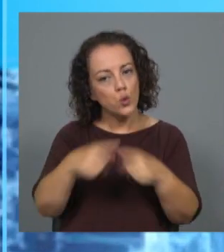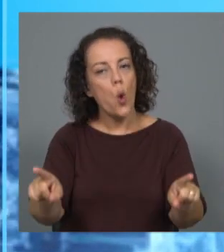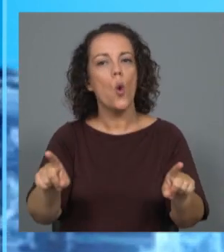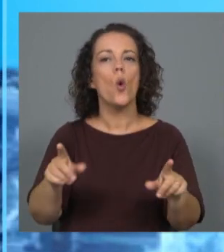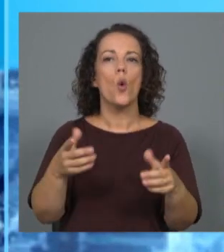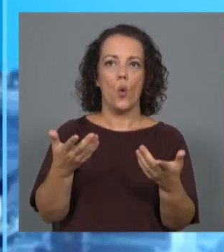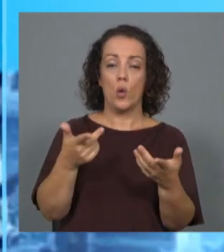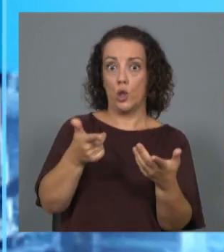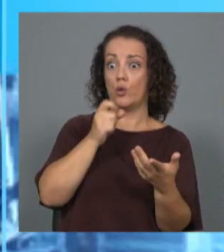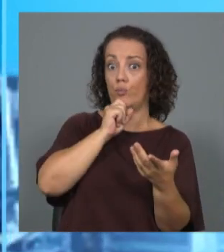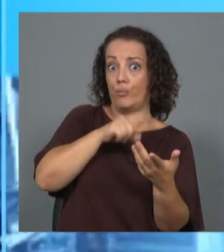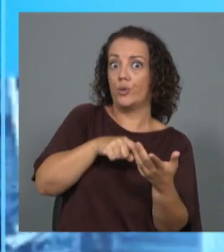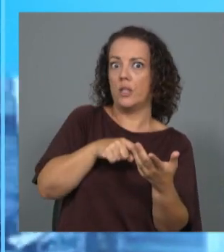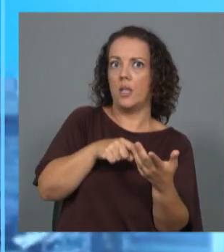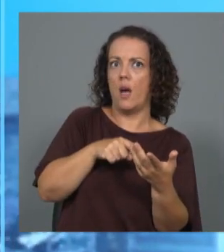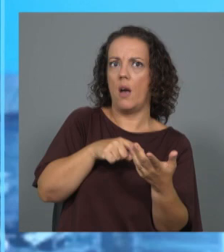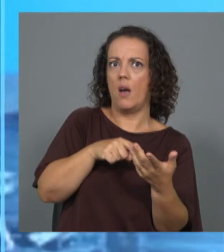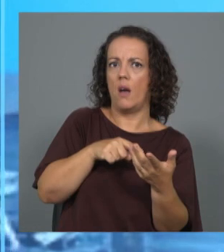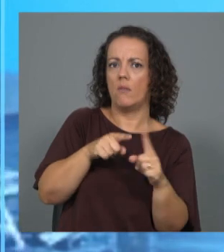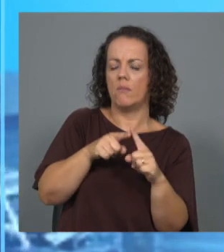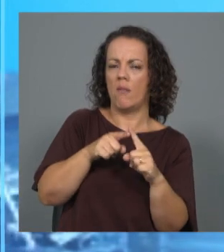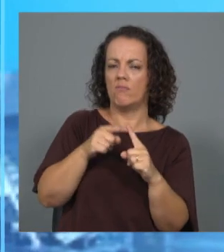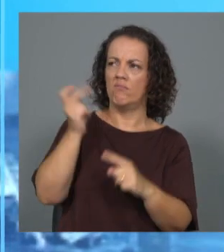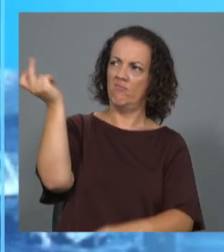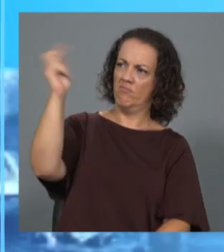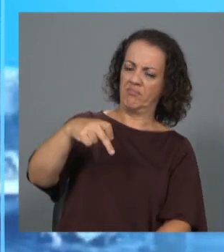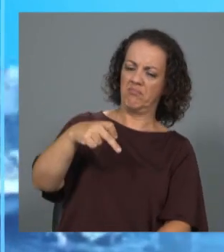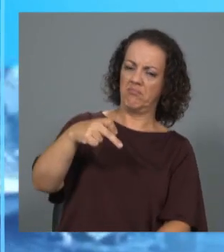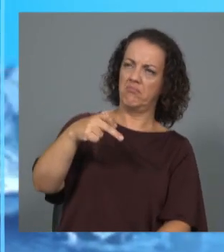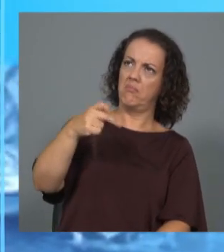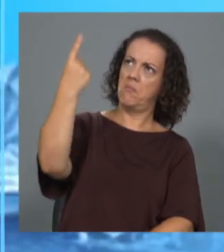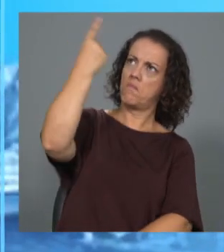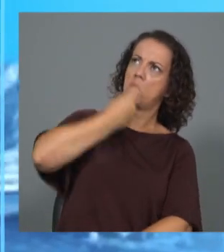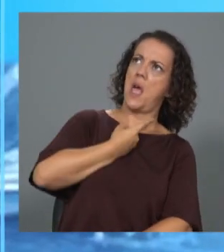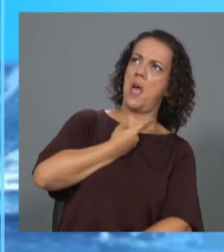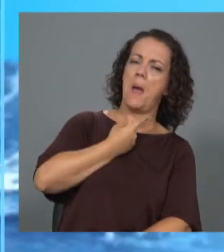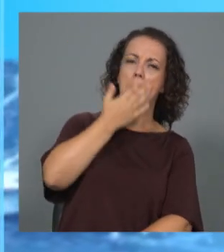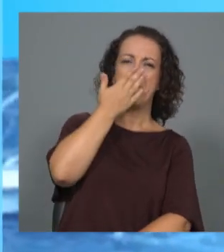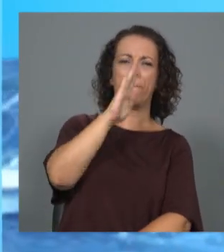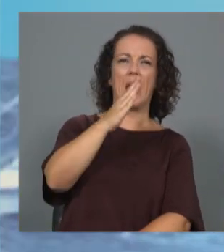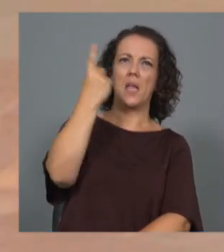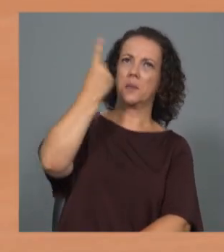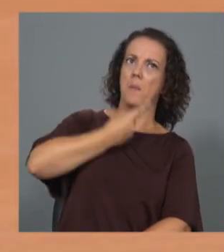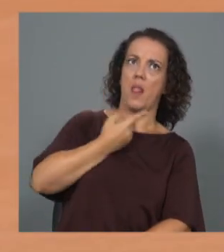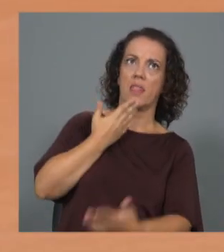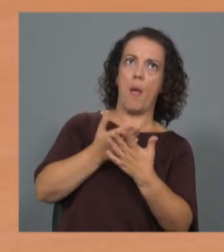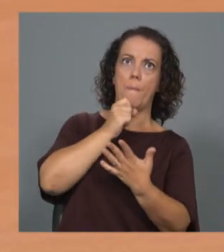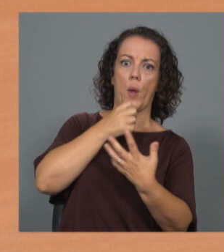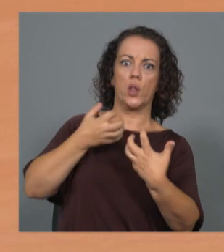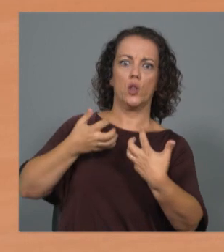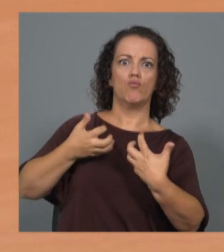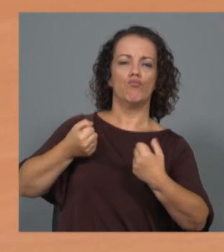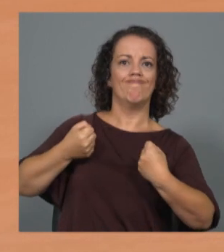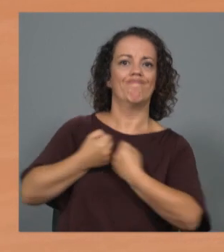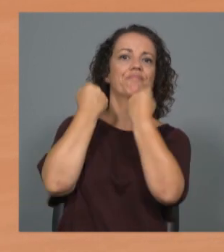todos os ingredientes para ser algo que vai entrar em choque, que vai fazer um certo proselitismo, agitar um